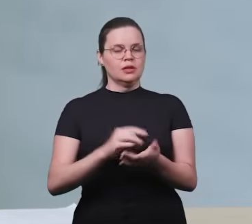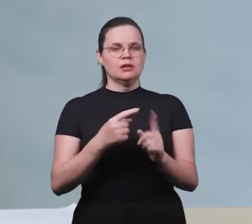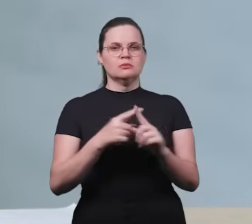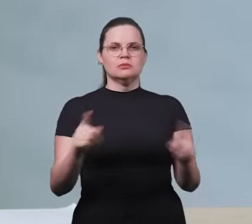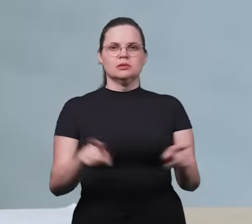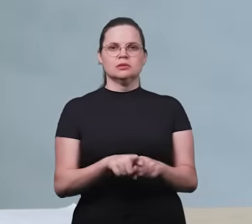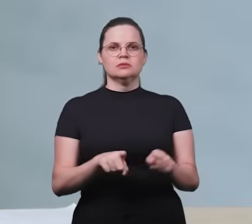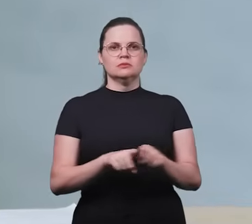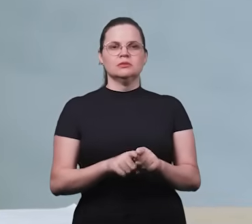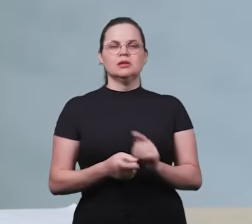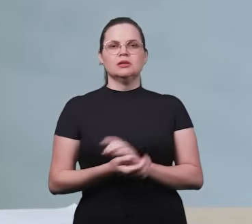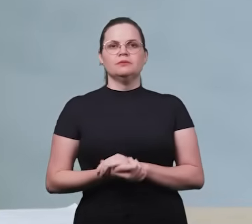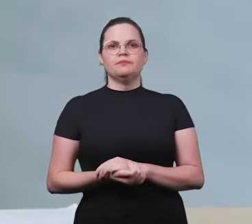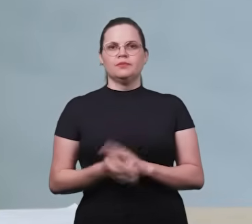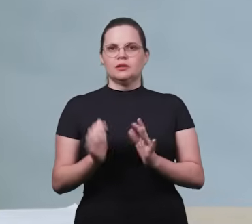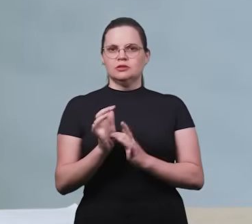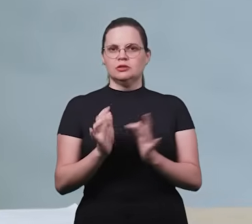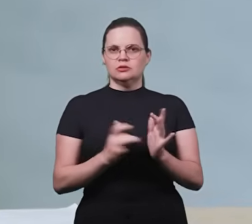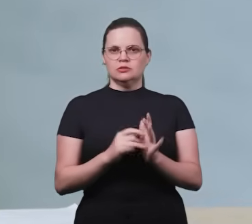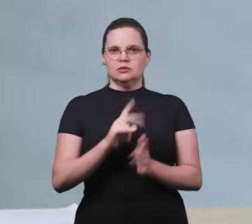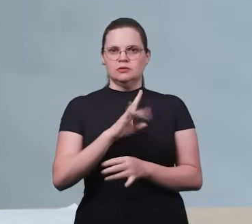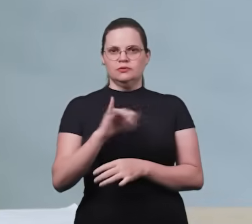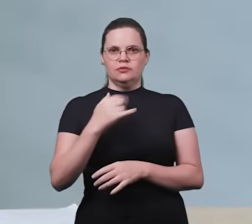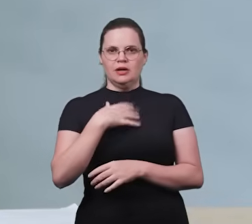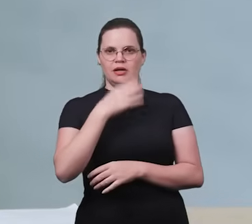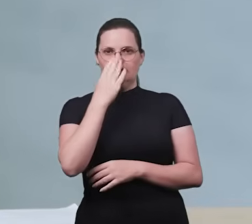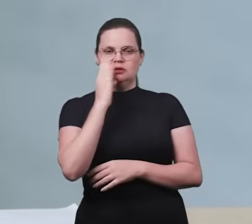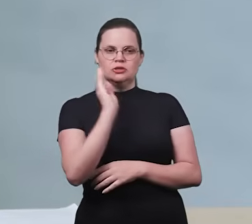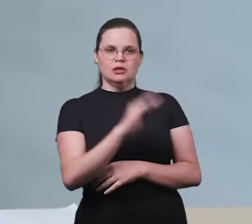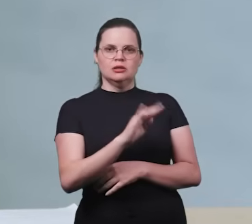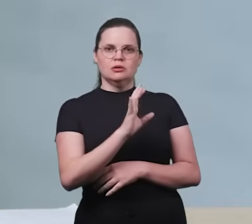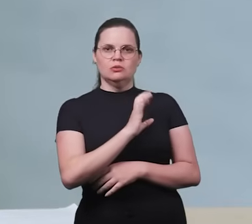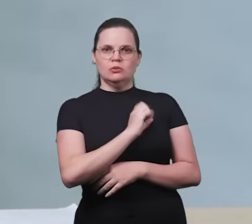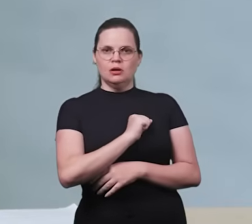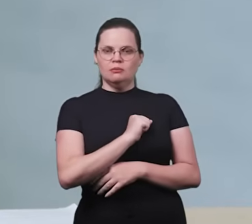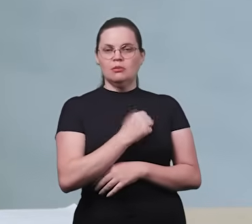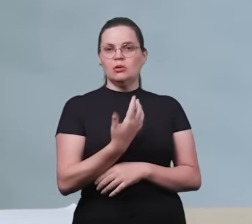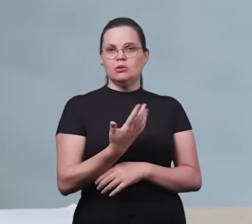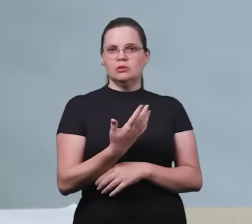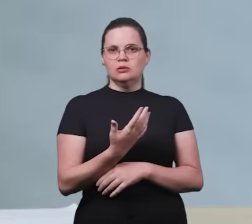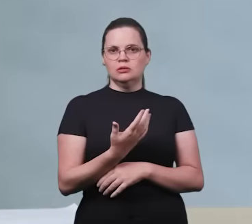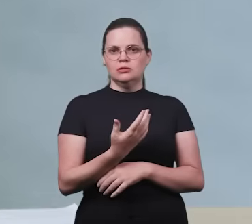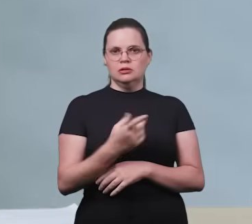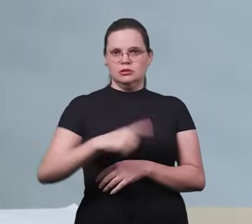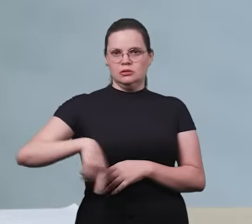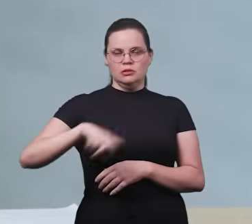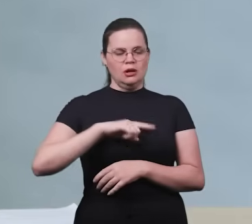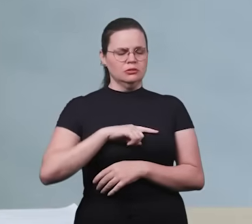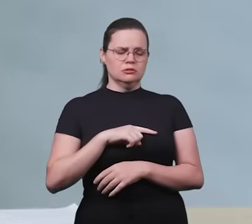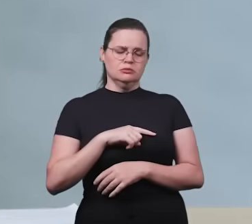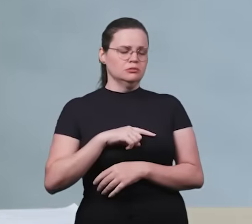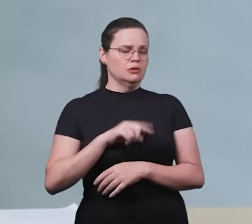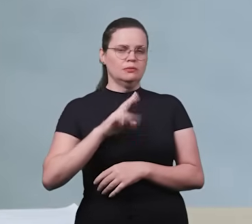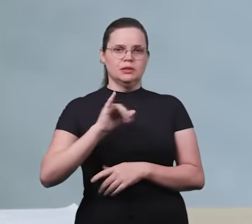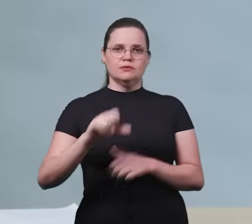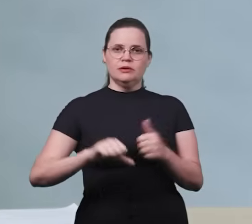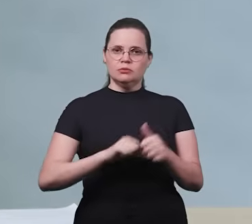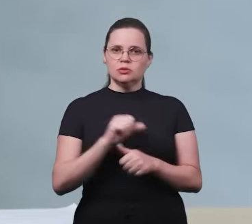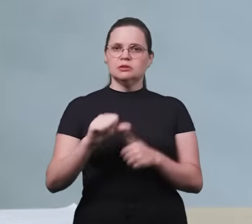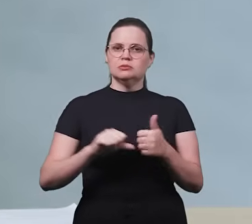outro lado também, o Senhor Jesus, ele não rejeita o amor que talvez seja imperfeito, ele transforma. E foi o que